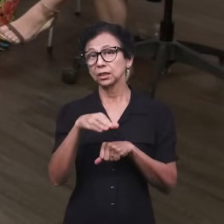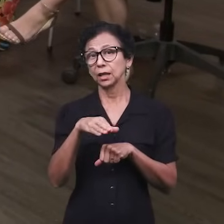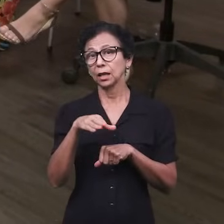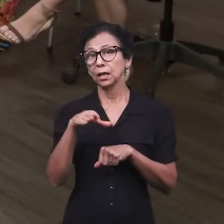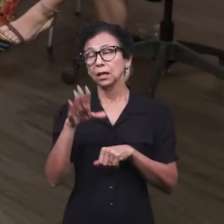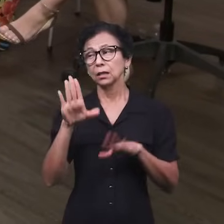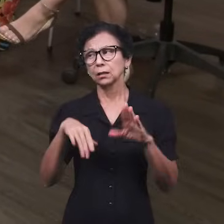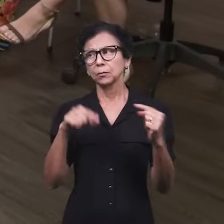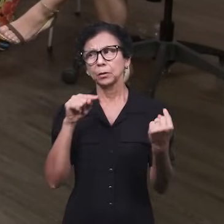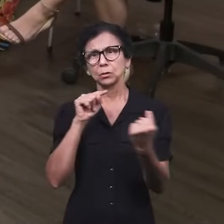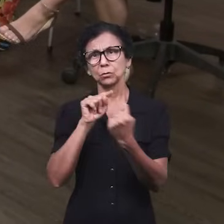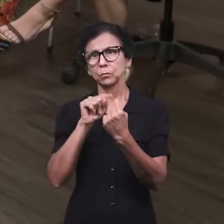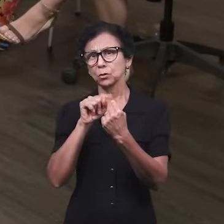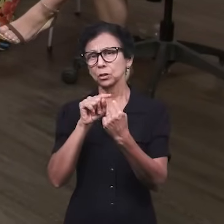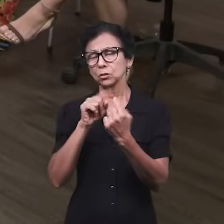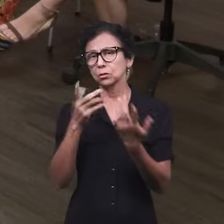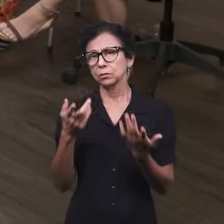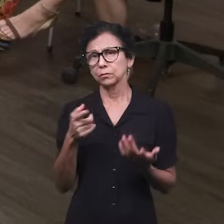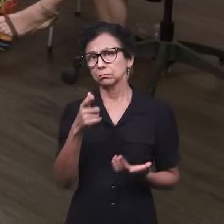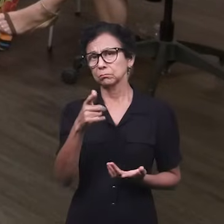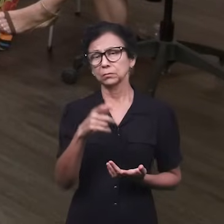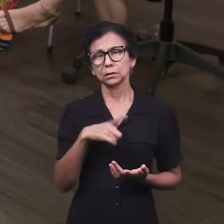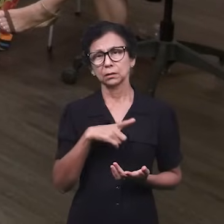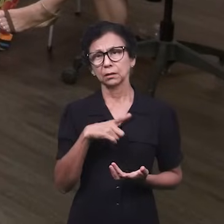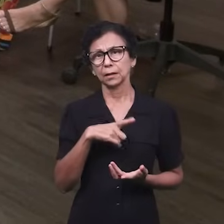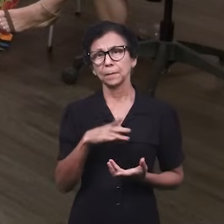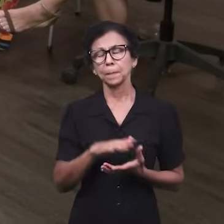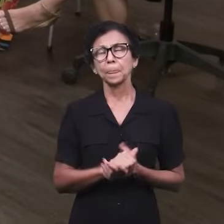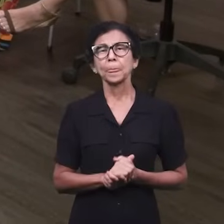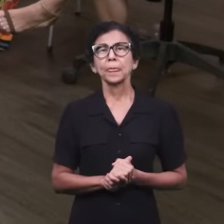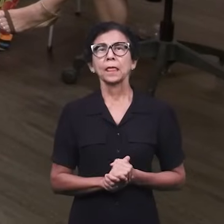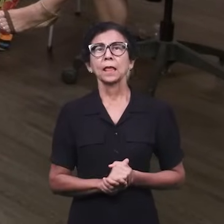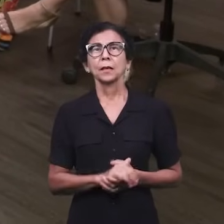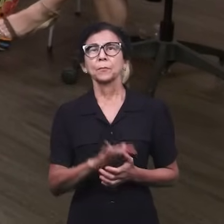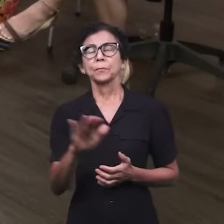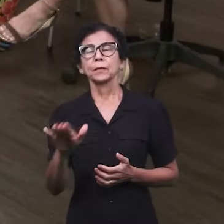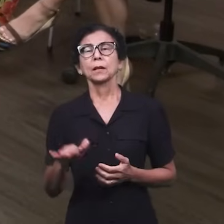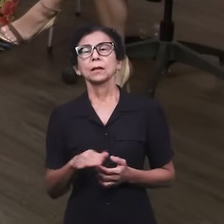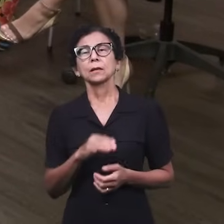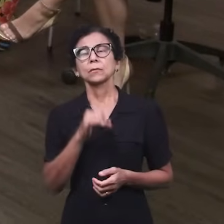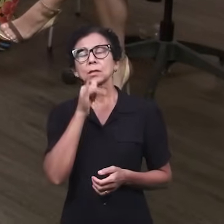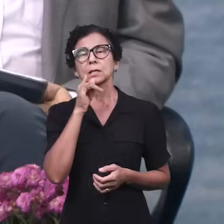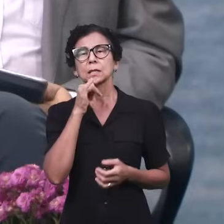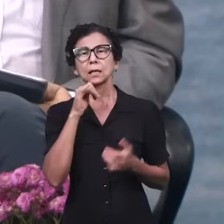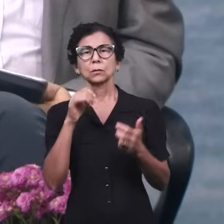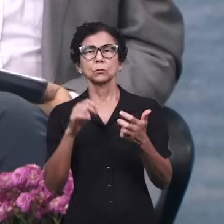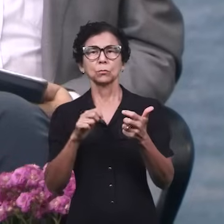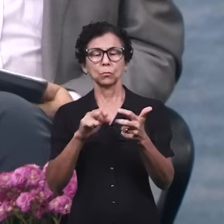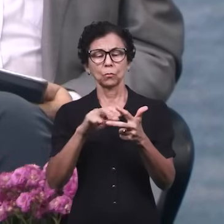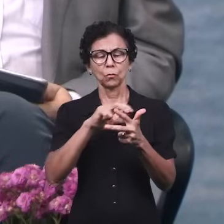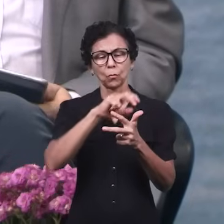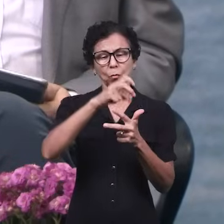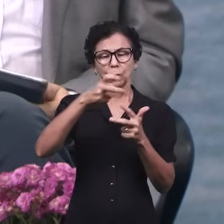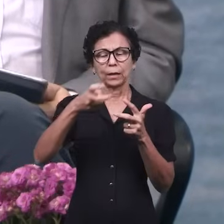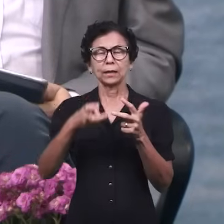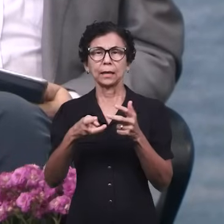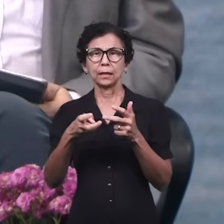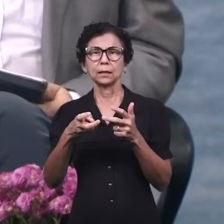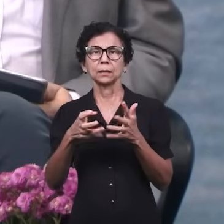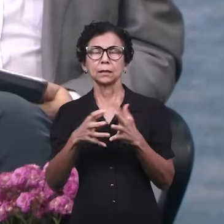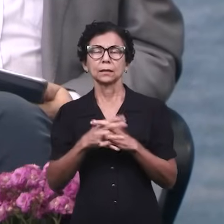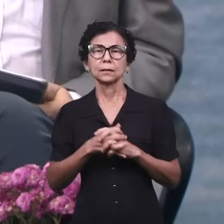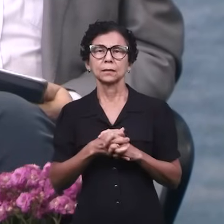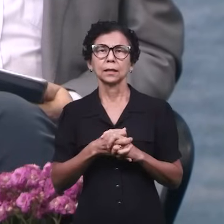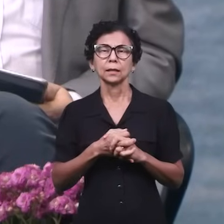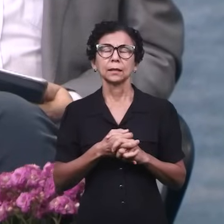Objetivo que você tem então você jovem tá estudando pro Enem quer entender questões por exemplo que envolvem o o